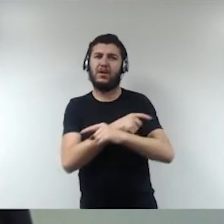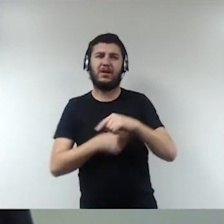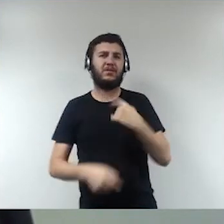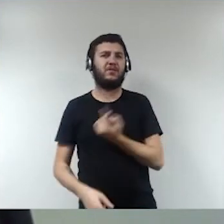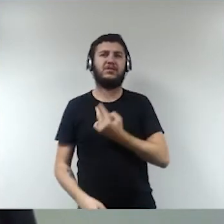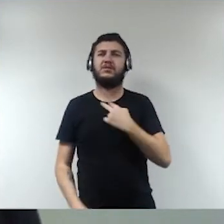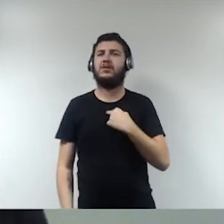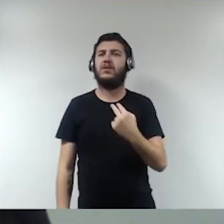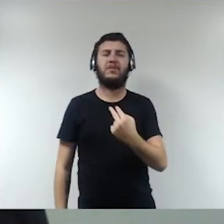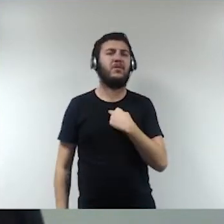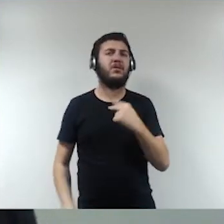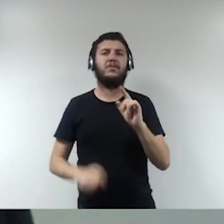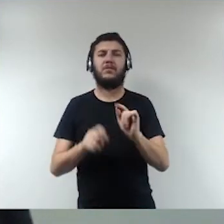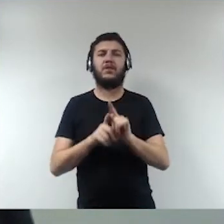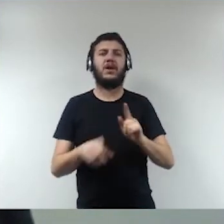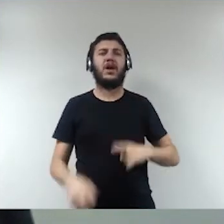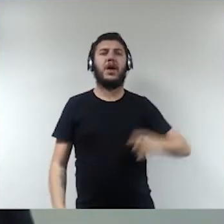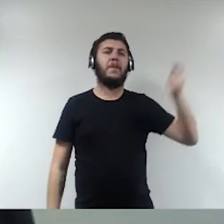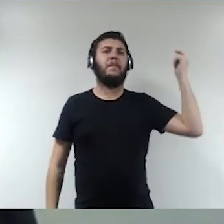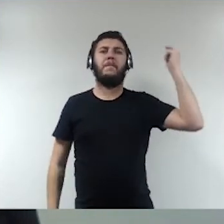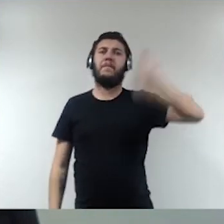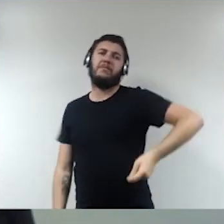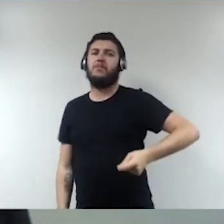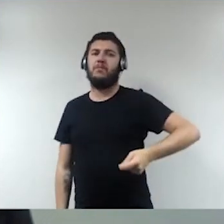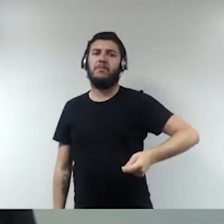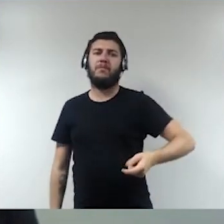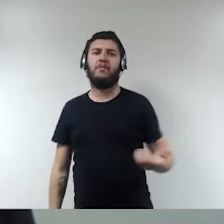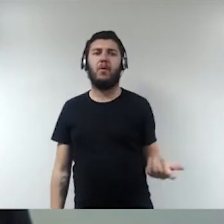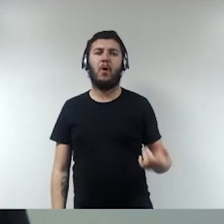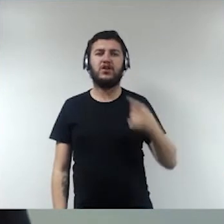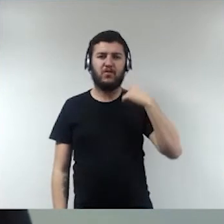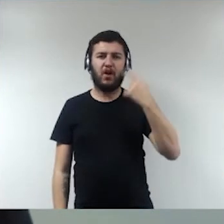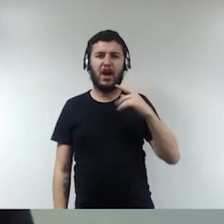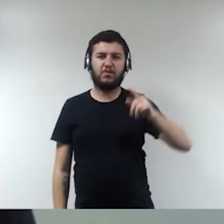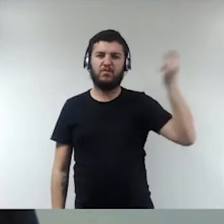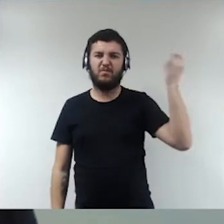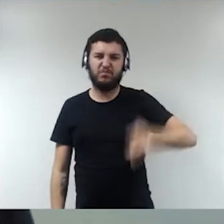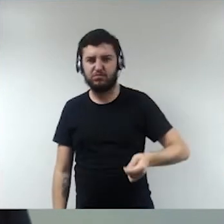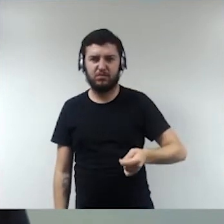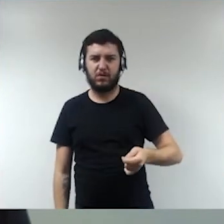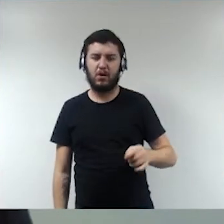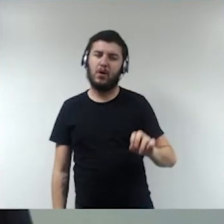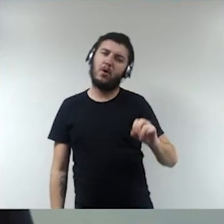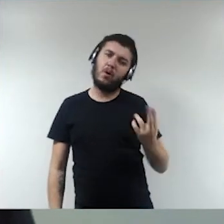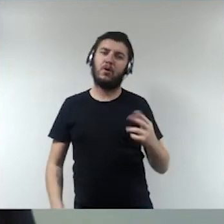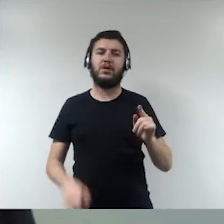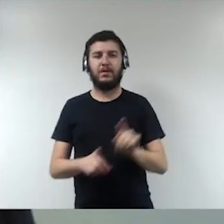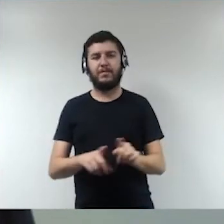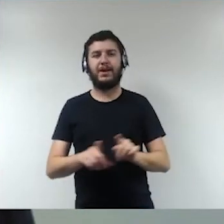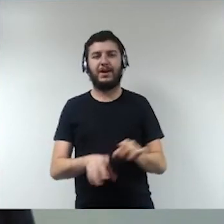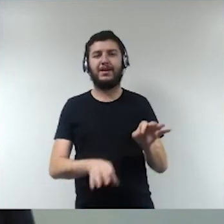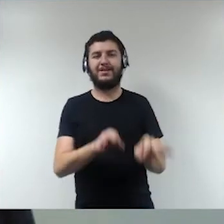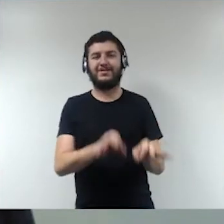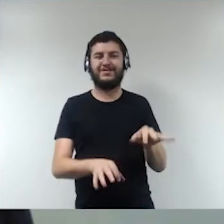podemos impor isso ao advogado e, principalmente, impor isso ao jurisdicionado.